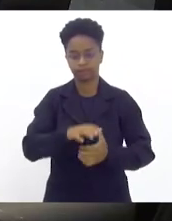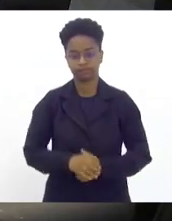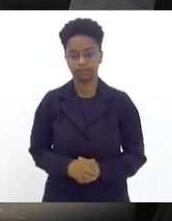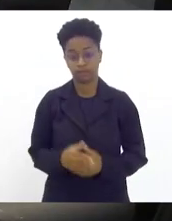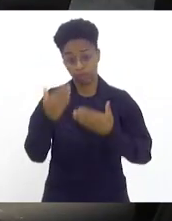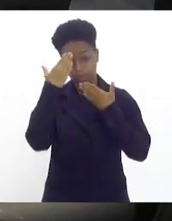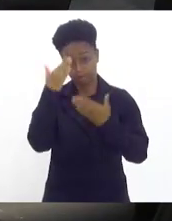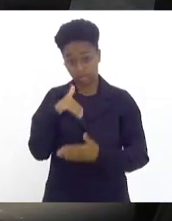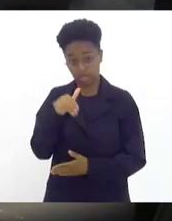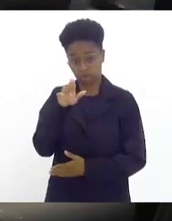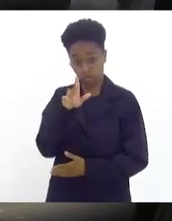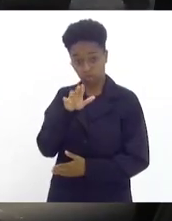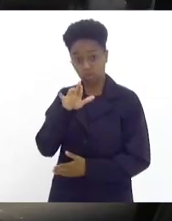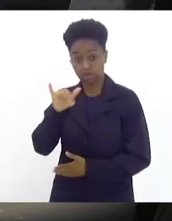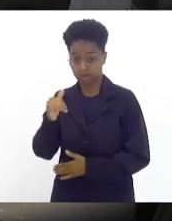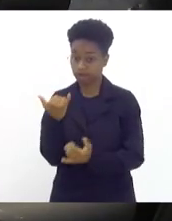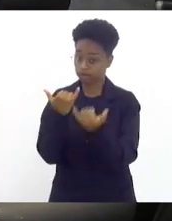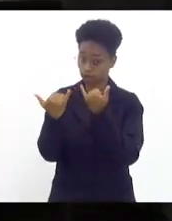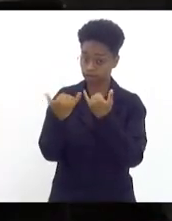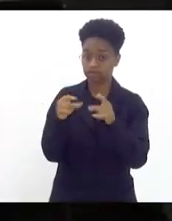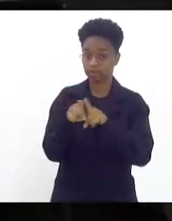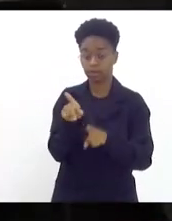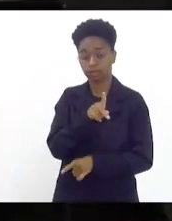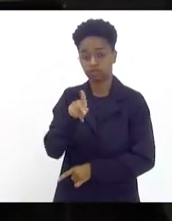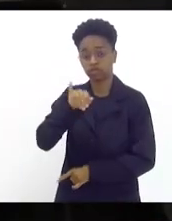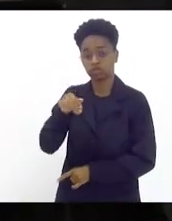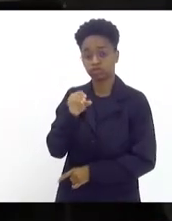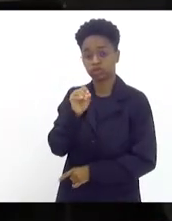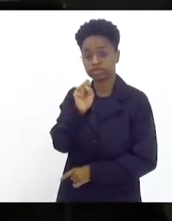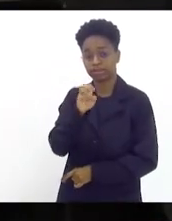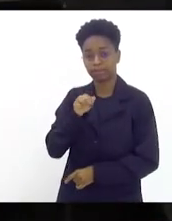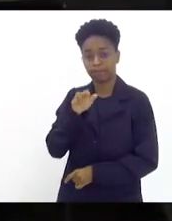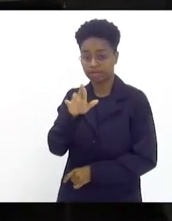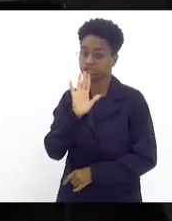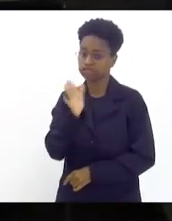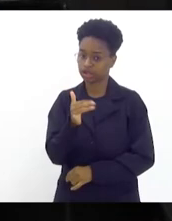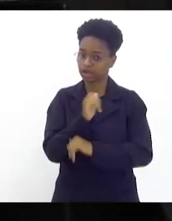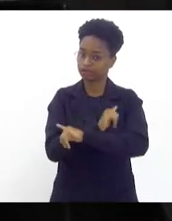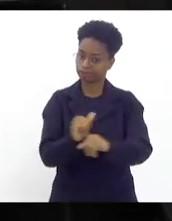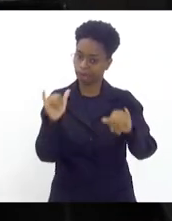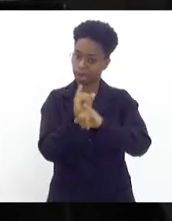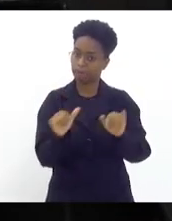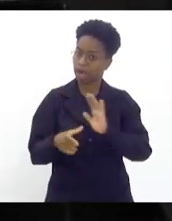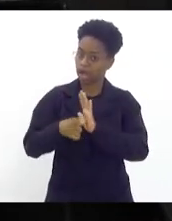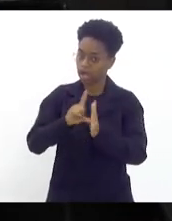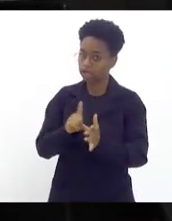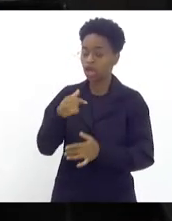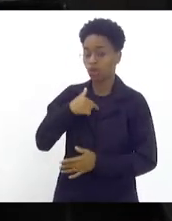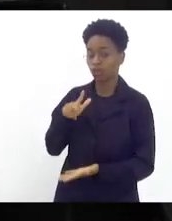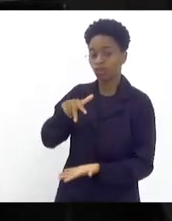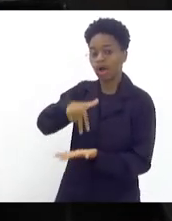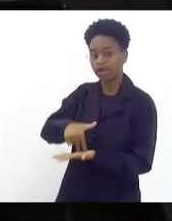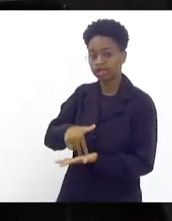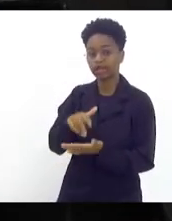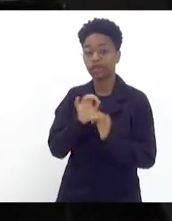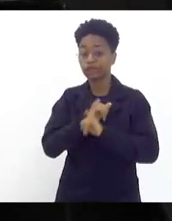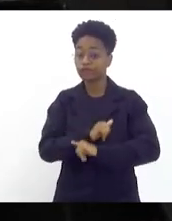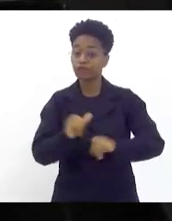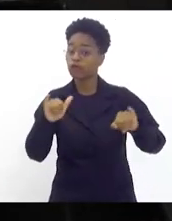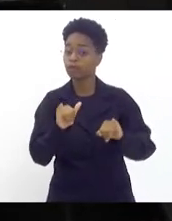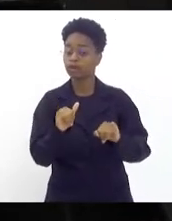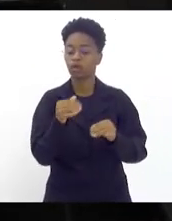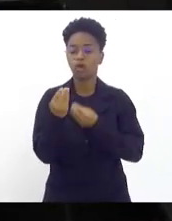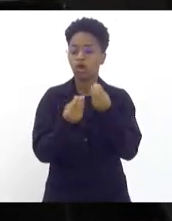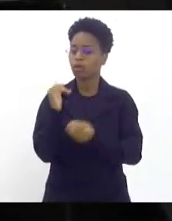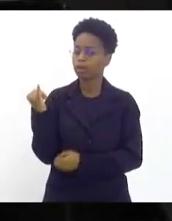Deputado Yuri por trazer essa informação Professor José Márcio já vinha nessa narrativa dessa plenária eu tava aqui justamente informando a importância